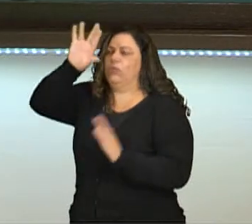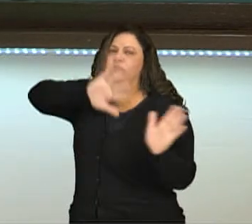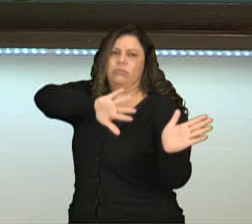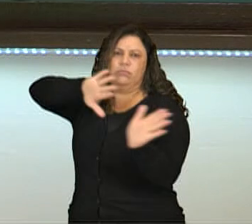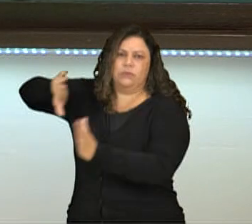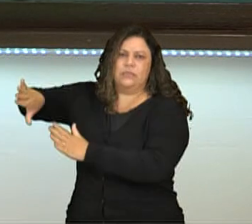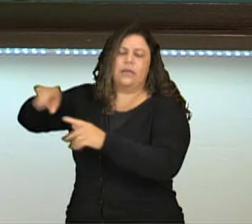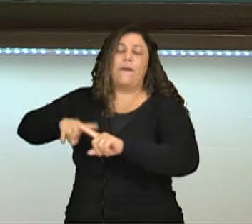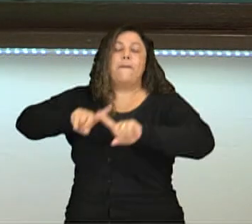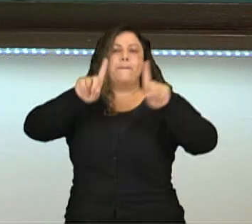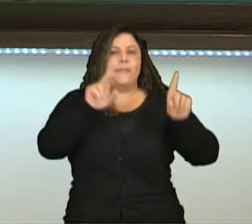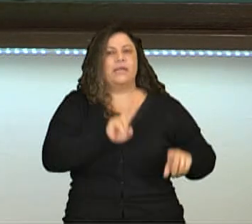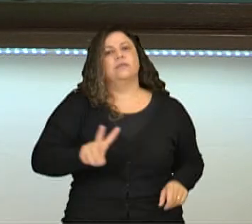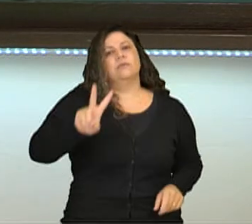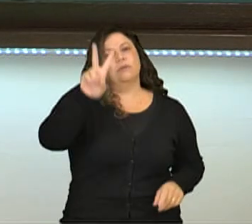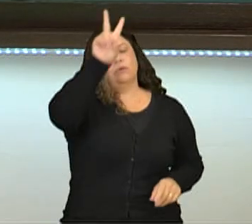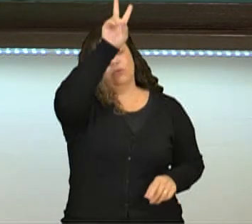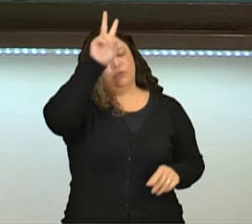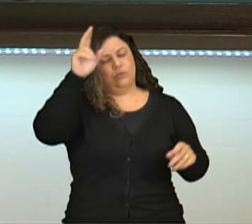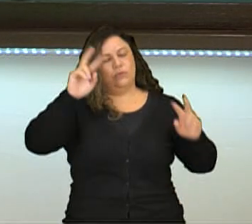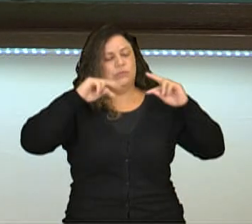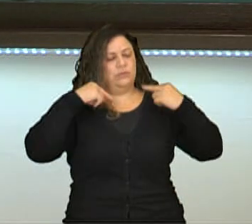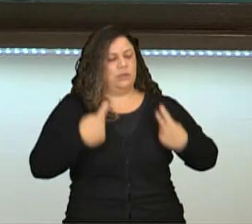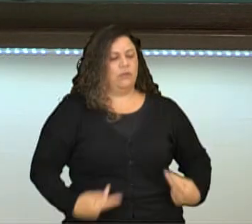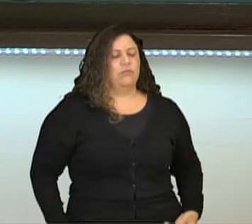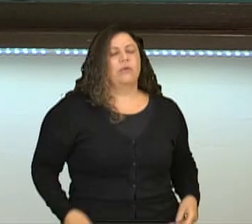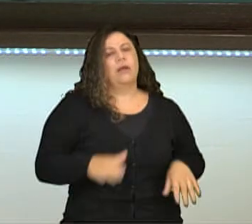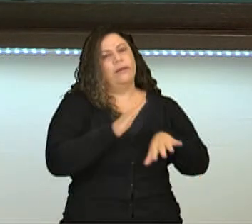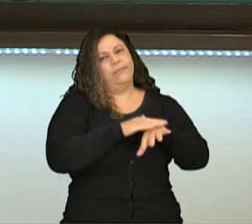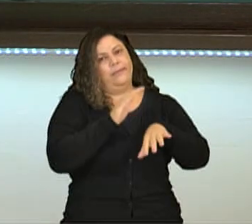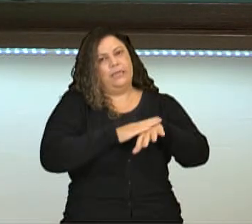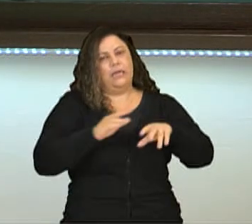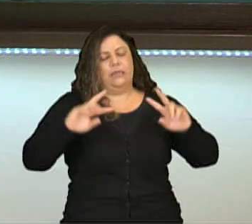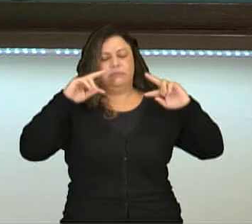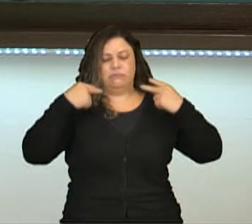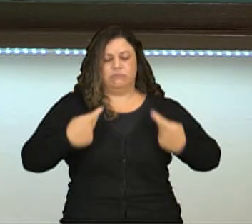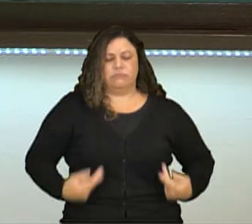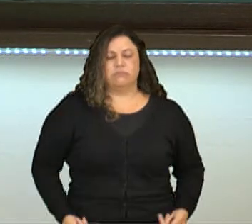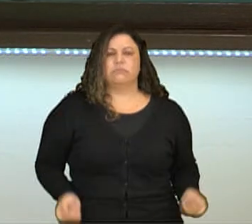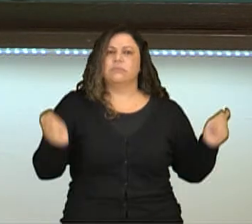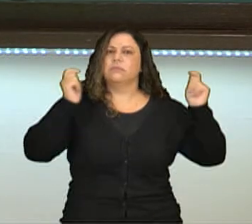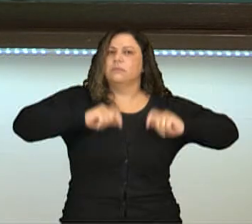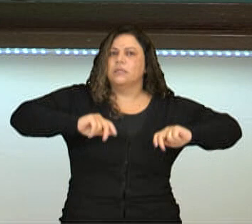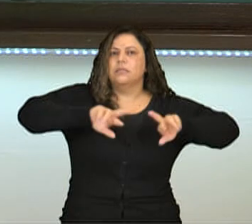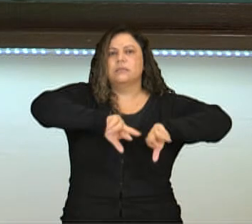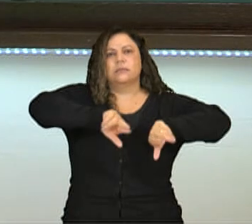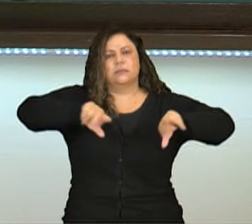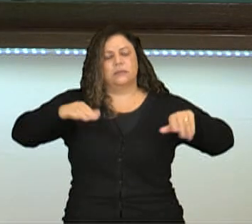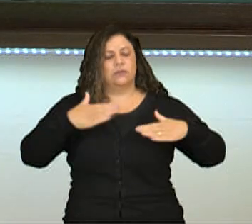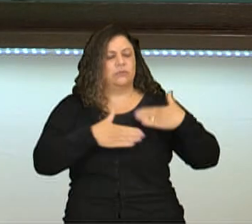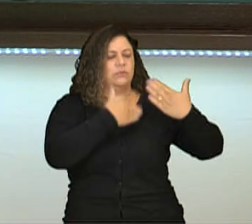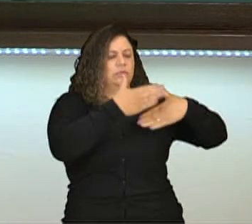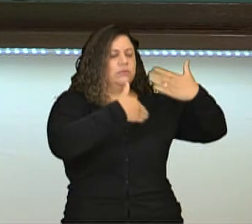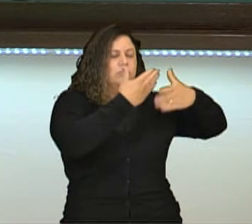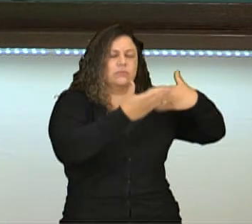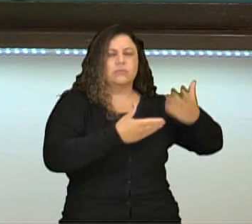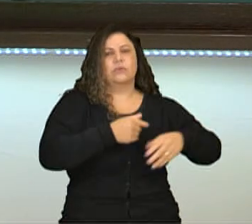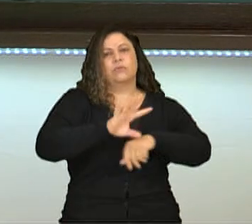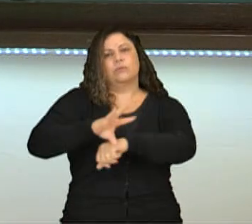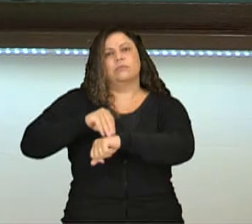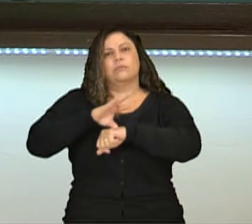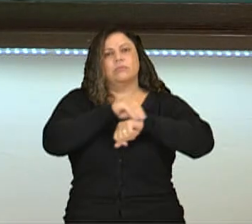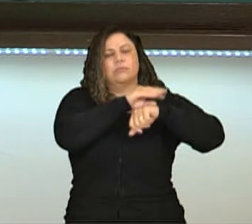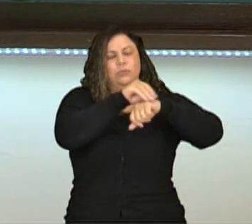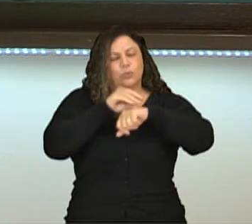eles valorizavam a ação do ser humano, a capacidade do ser humano de desenvolver o conhecimento.